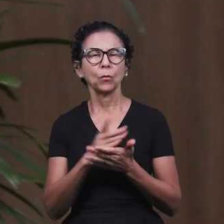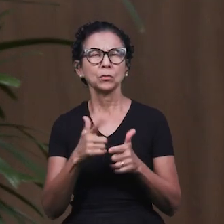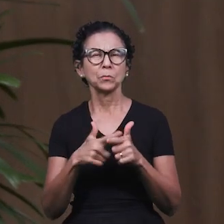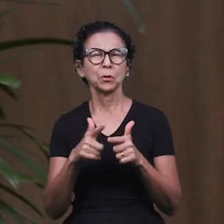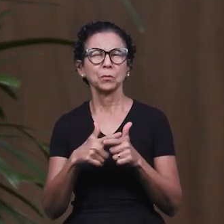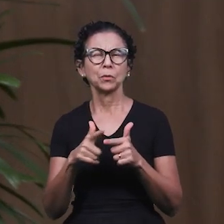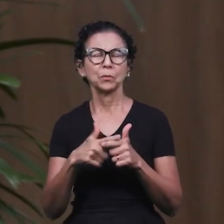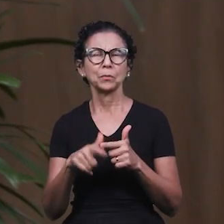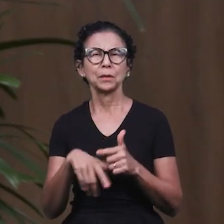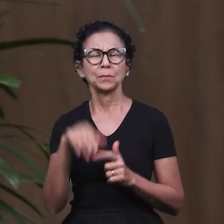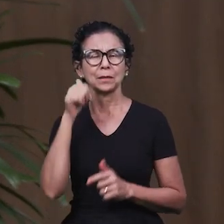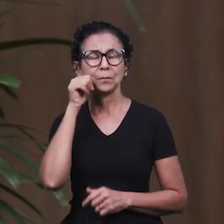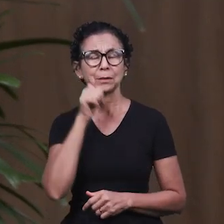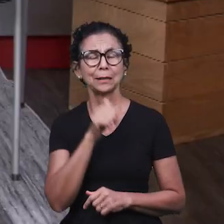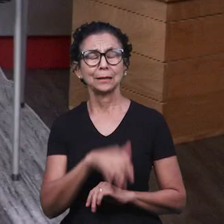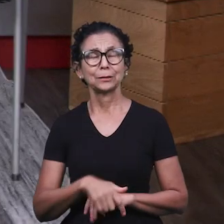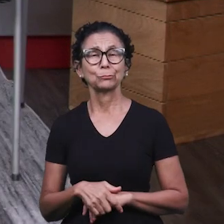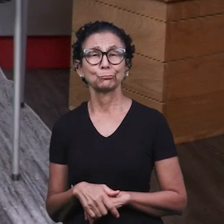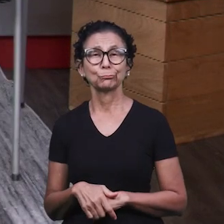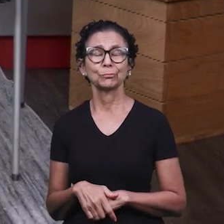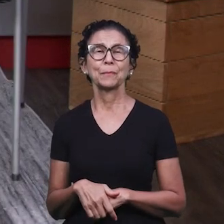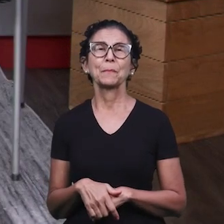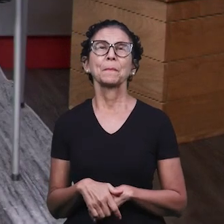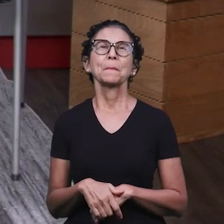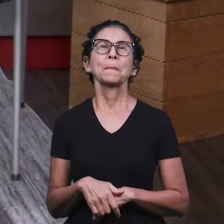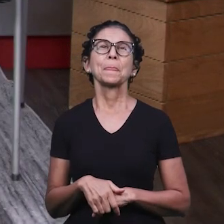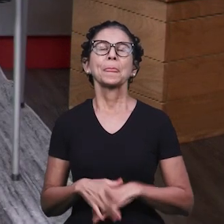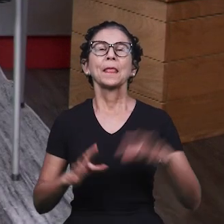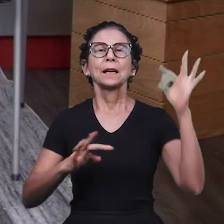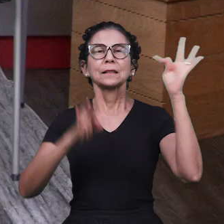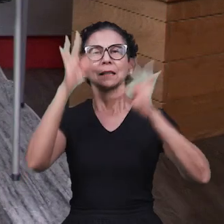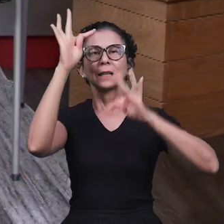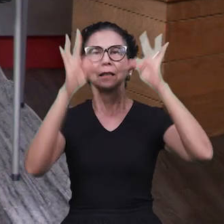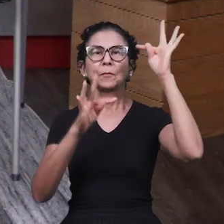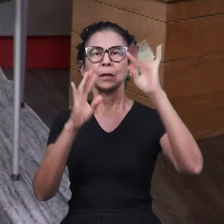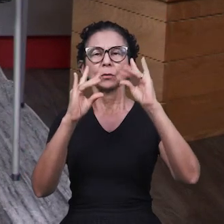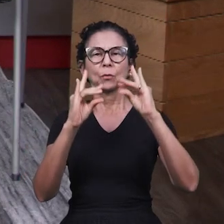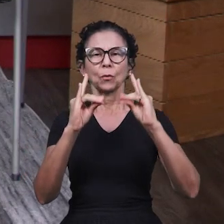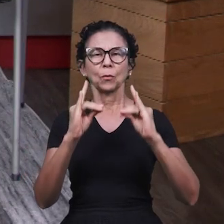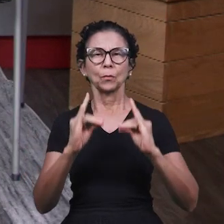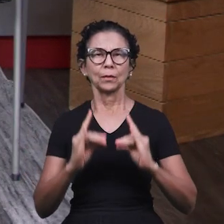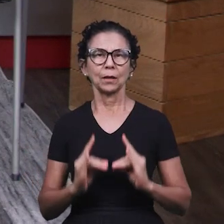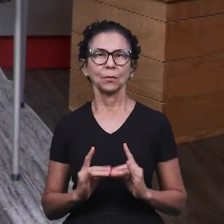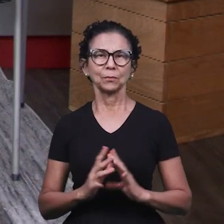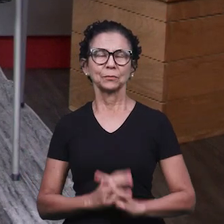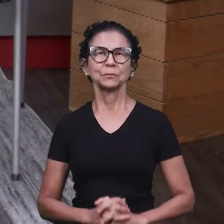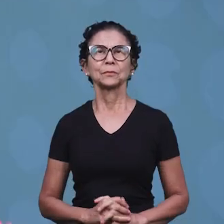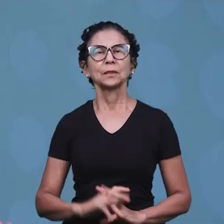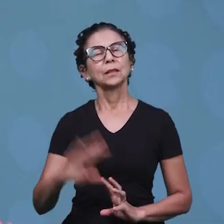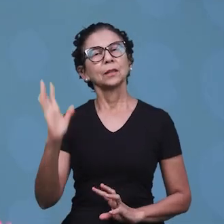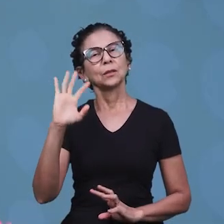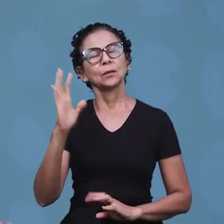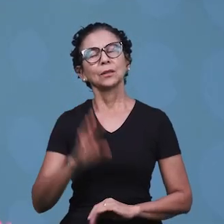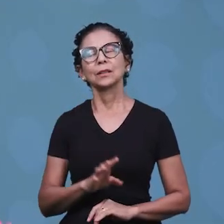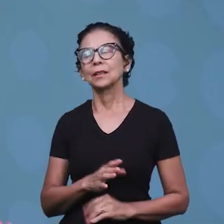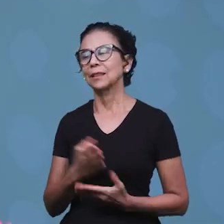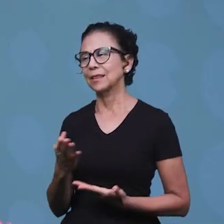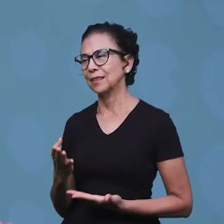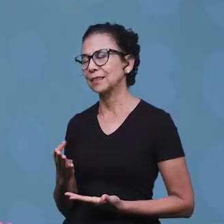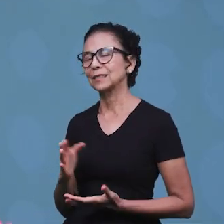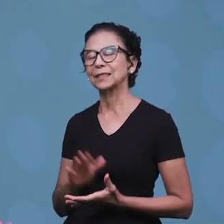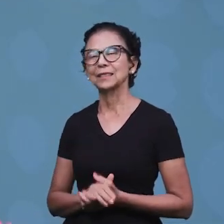desse programa é reposição hormonal. Seja bem-vindo, Dr. Danilo, mais uma vez. Olá, Daniele. Olá a todos que